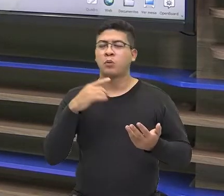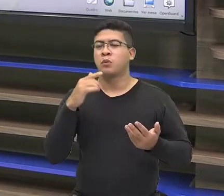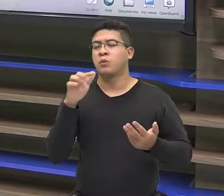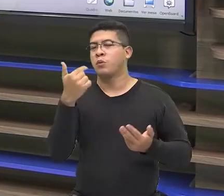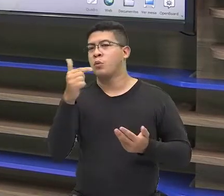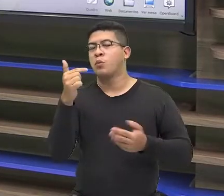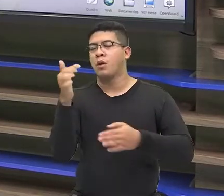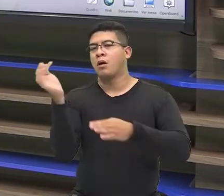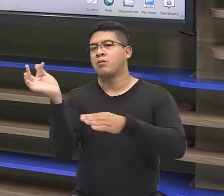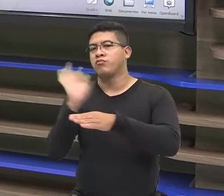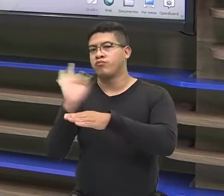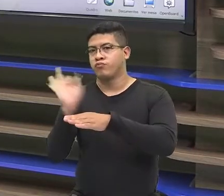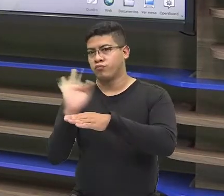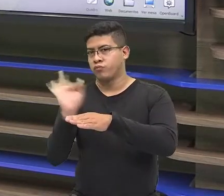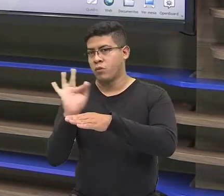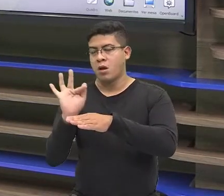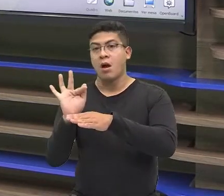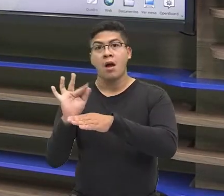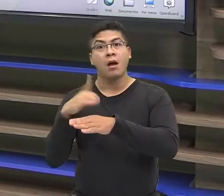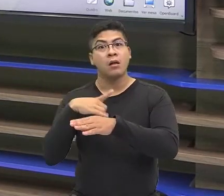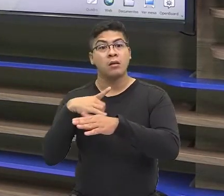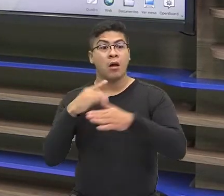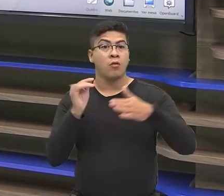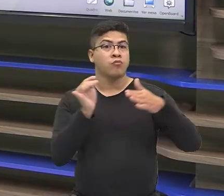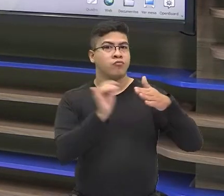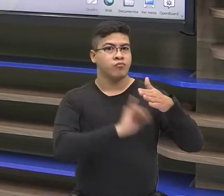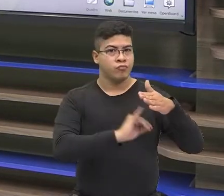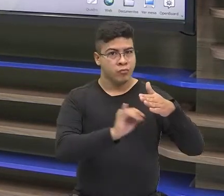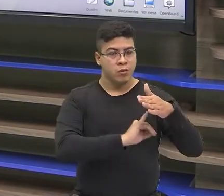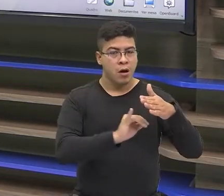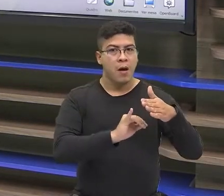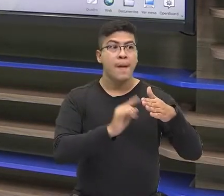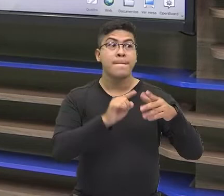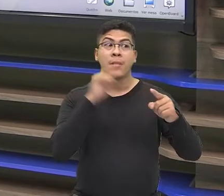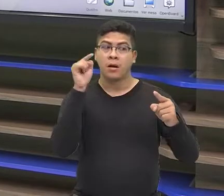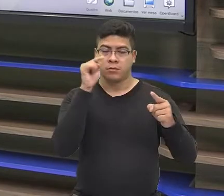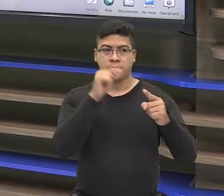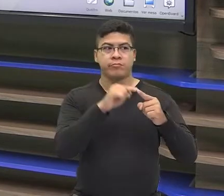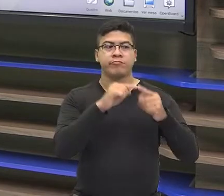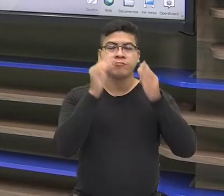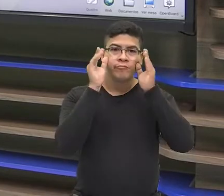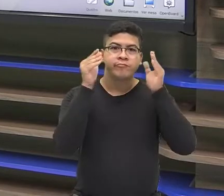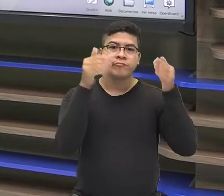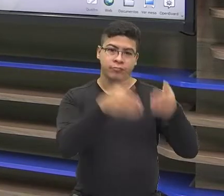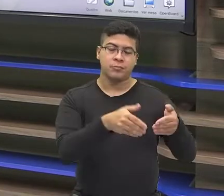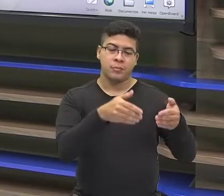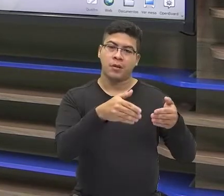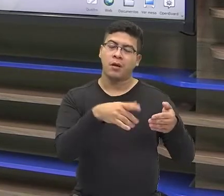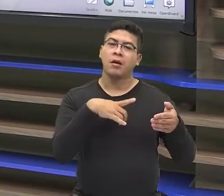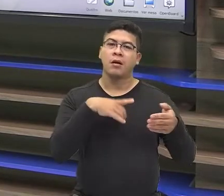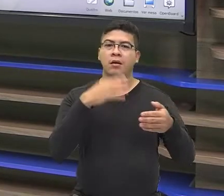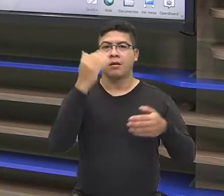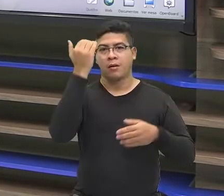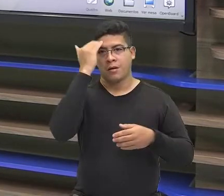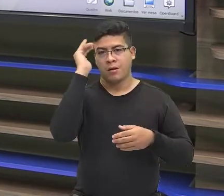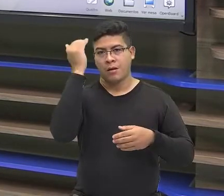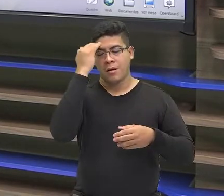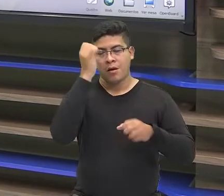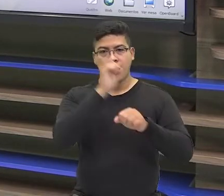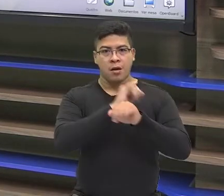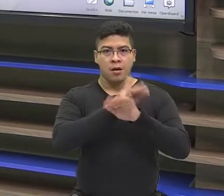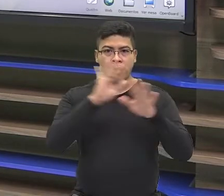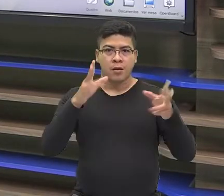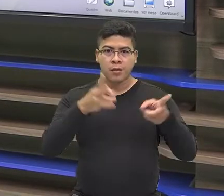coloquialidade do Lima Barreto, mas ele vai utilizar uma linguagem também bem objetiva, que você pode entender e compreender